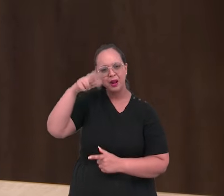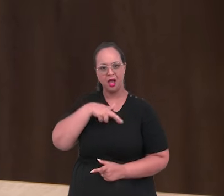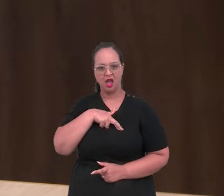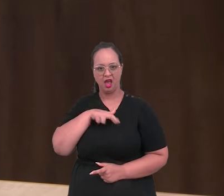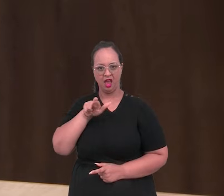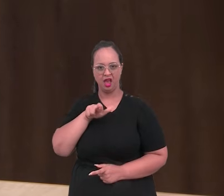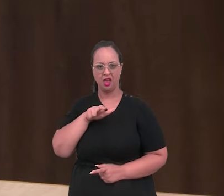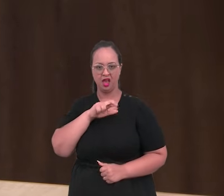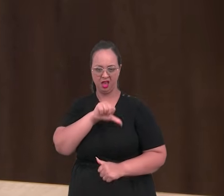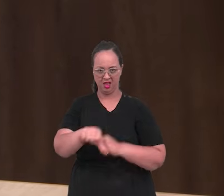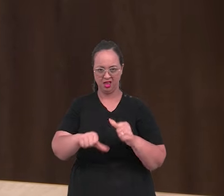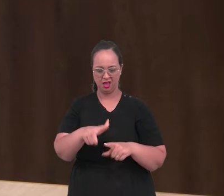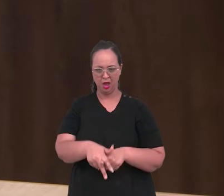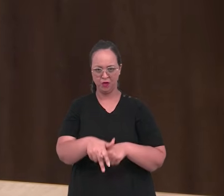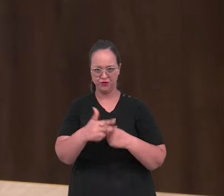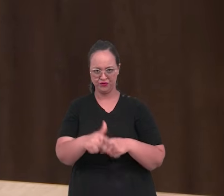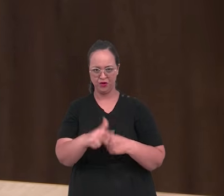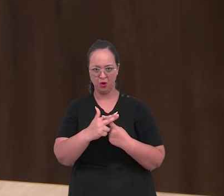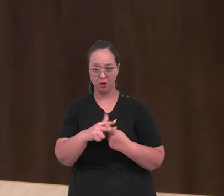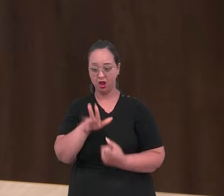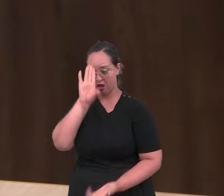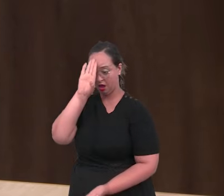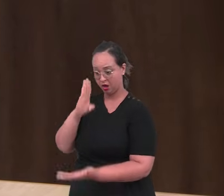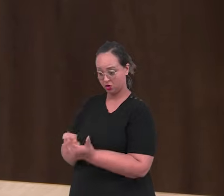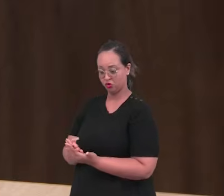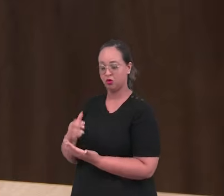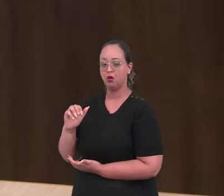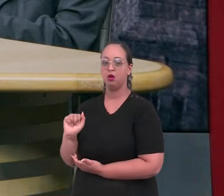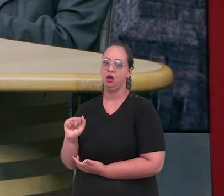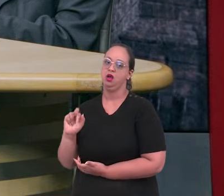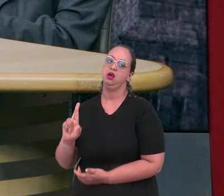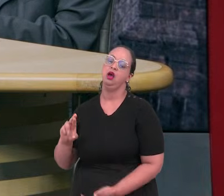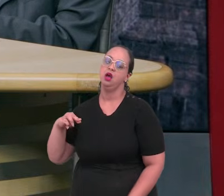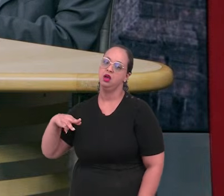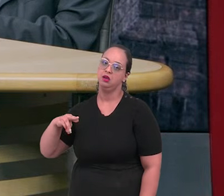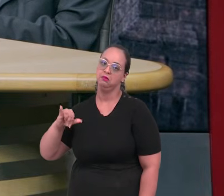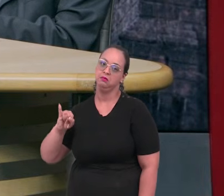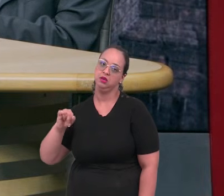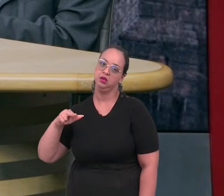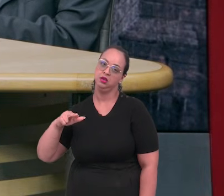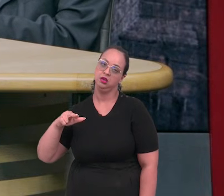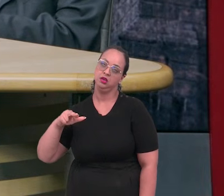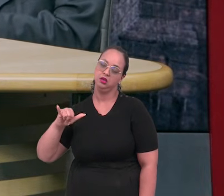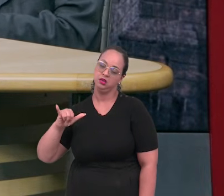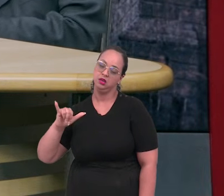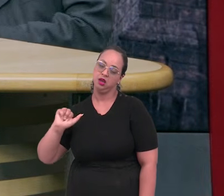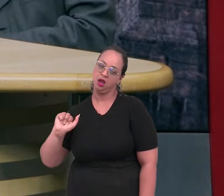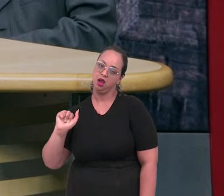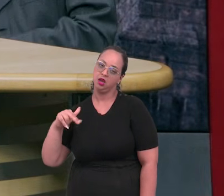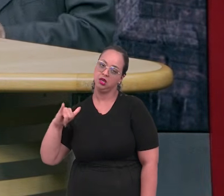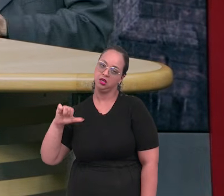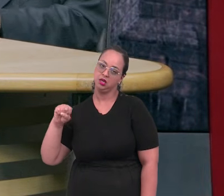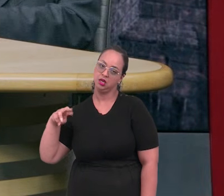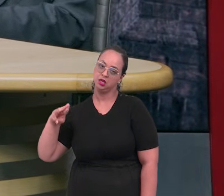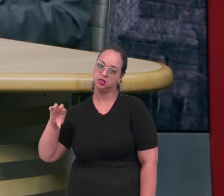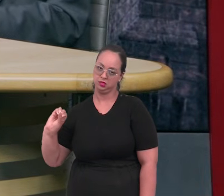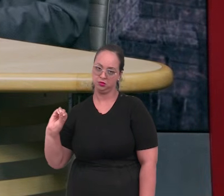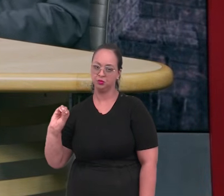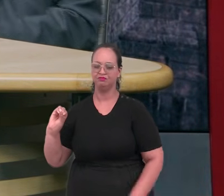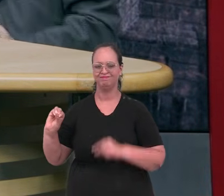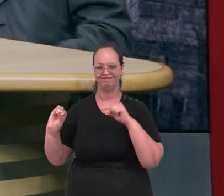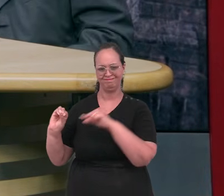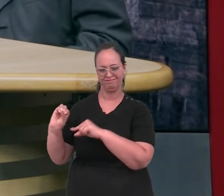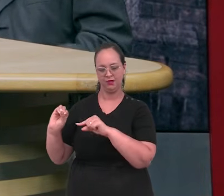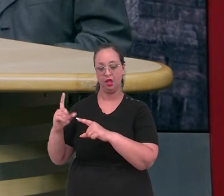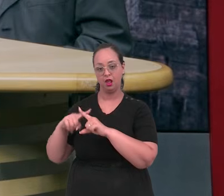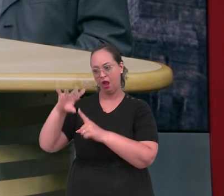a reforma de Lutero. Pastor Serlon, pode discorrer sobre o assunto? Vamos falar então sobre a Contra-Reforma. Esse